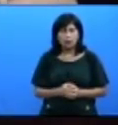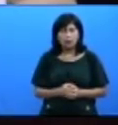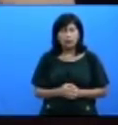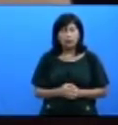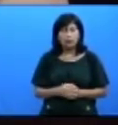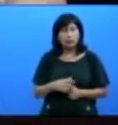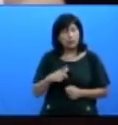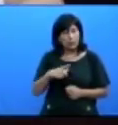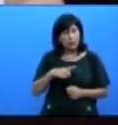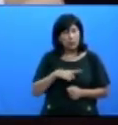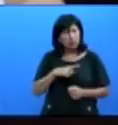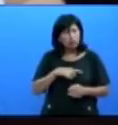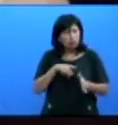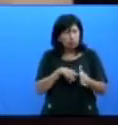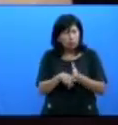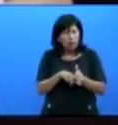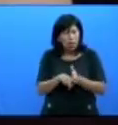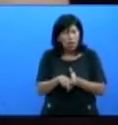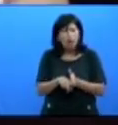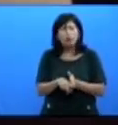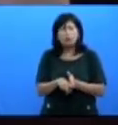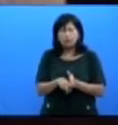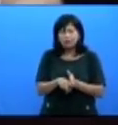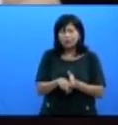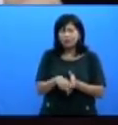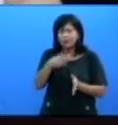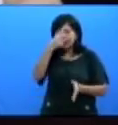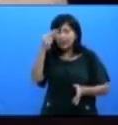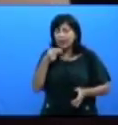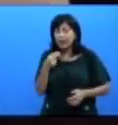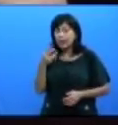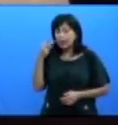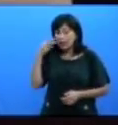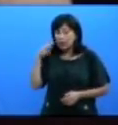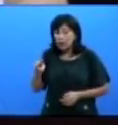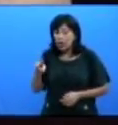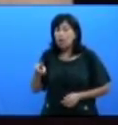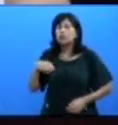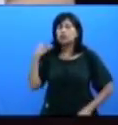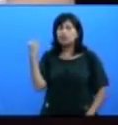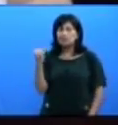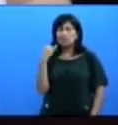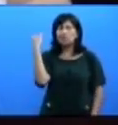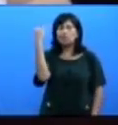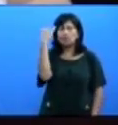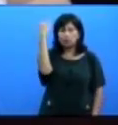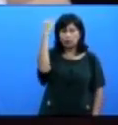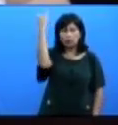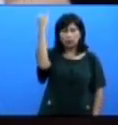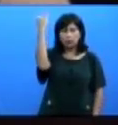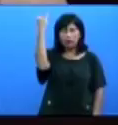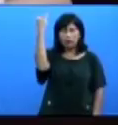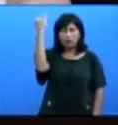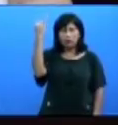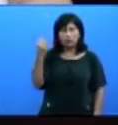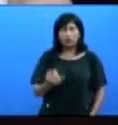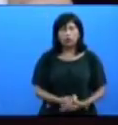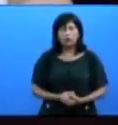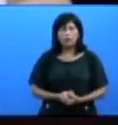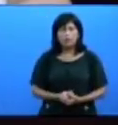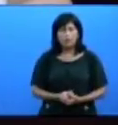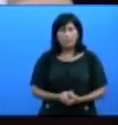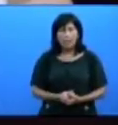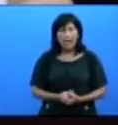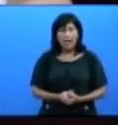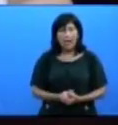que ser priorizadas e têm que ser asseguradas com os nossos próprios recursos. Nós não